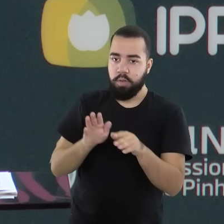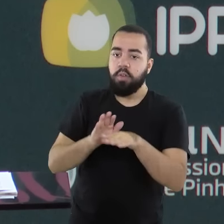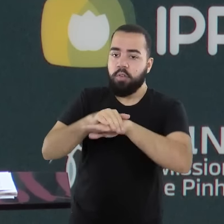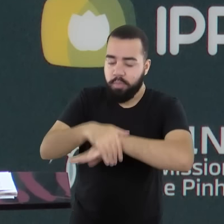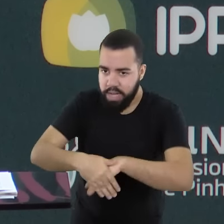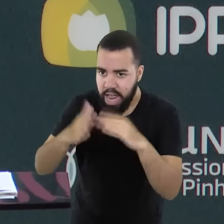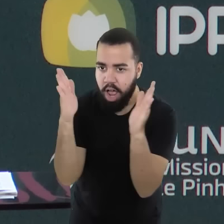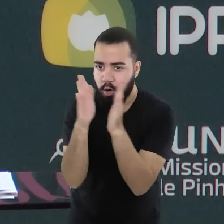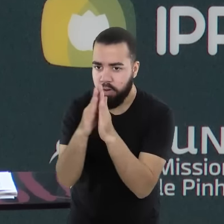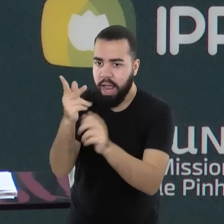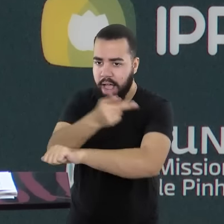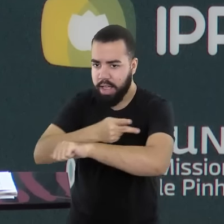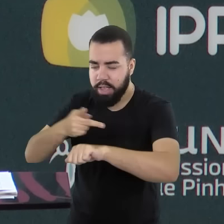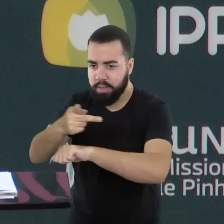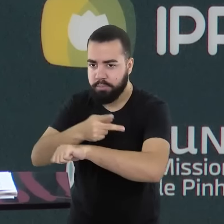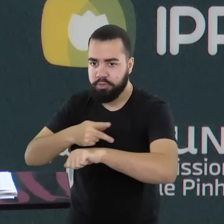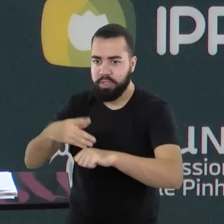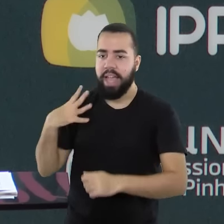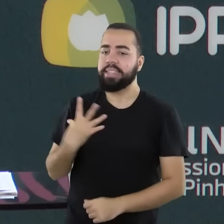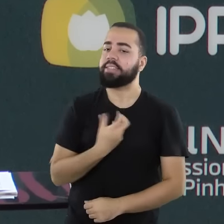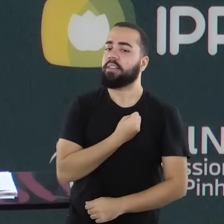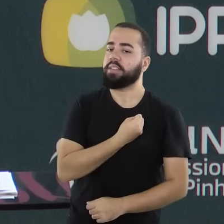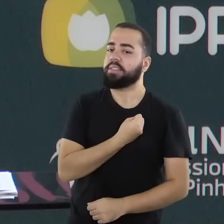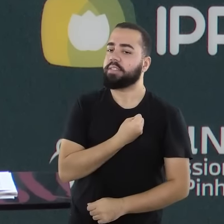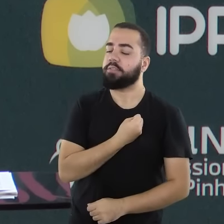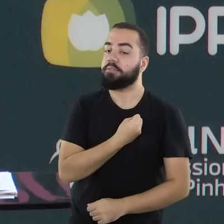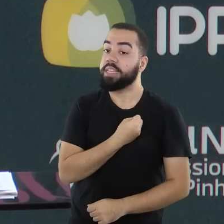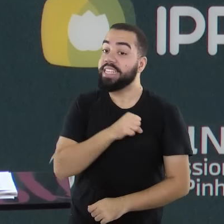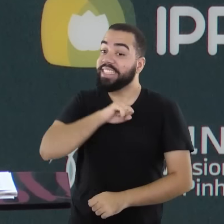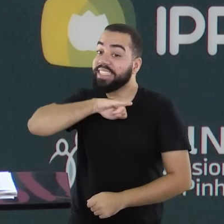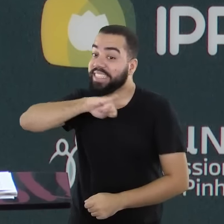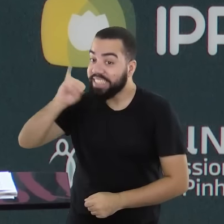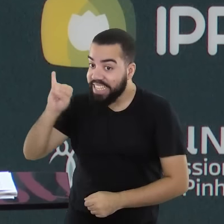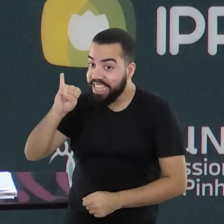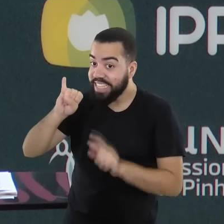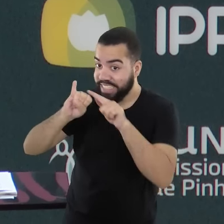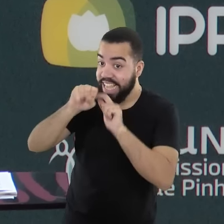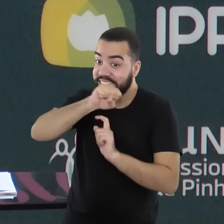se não quiser também, pode continuar do jeito que está.